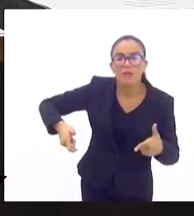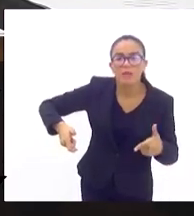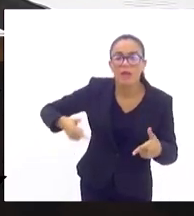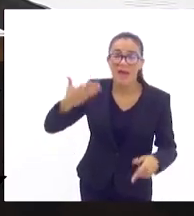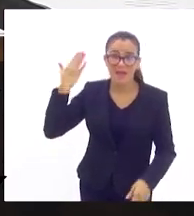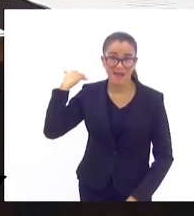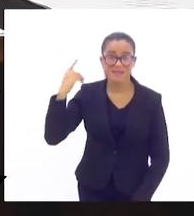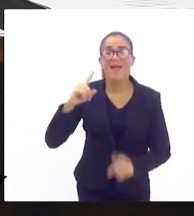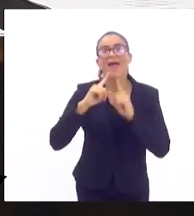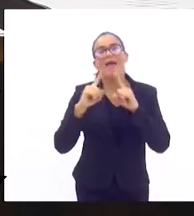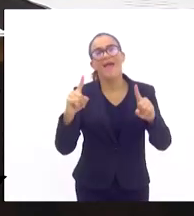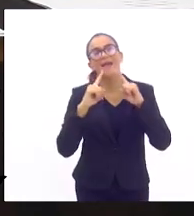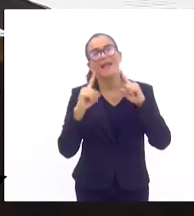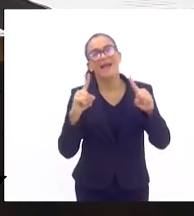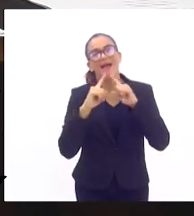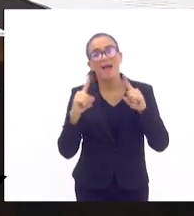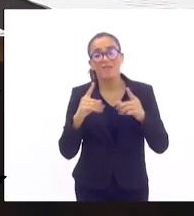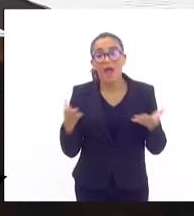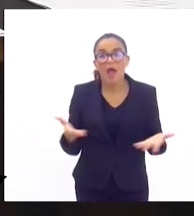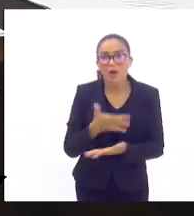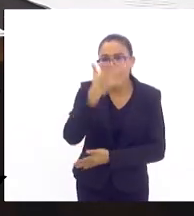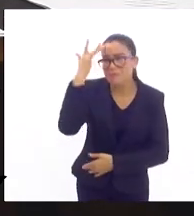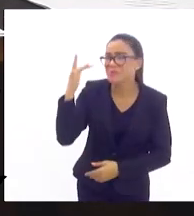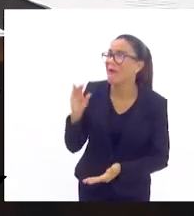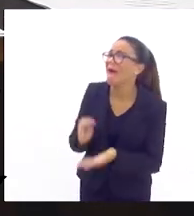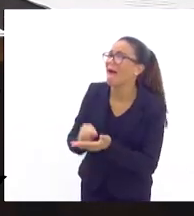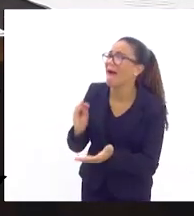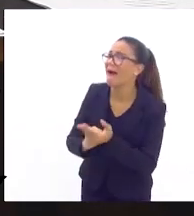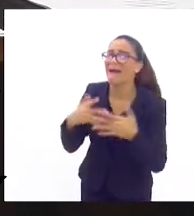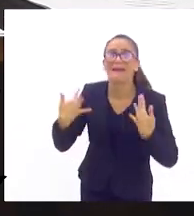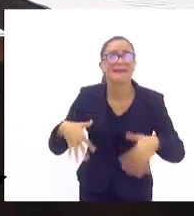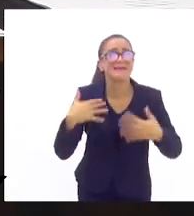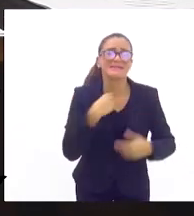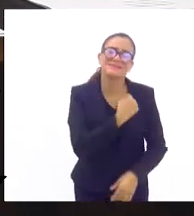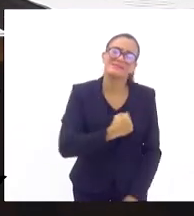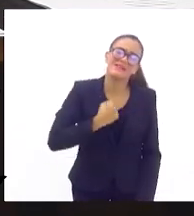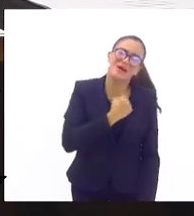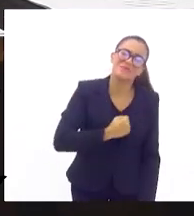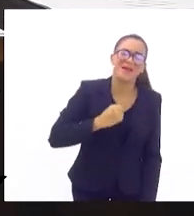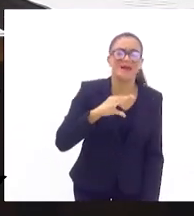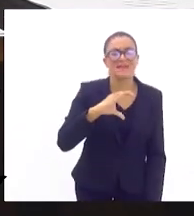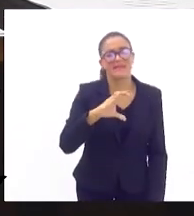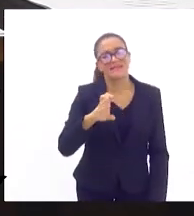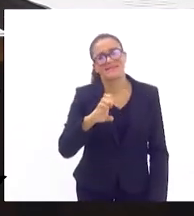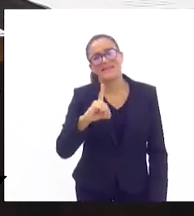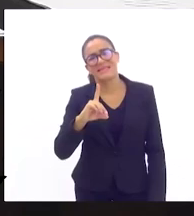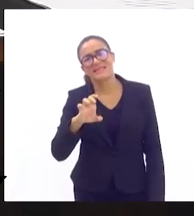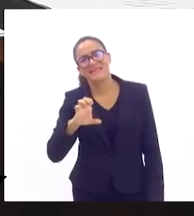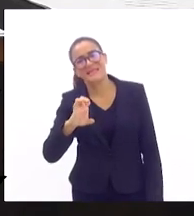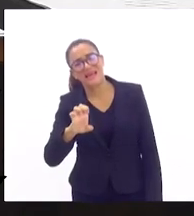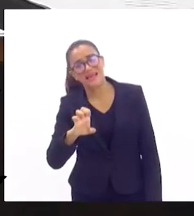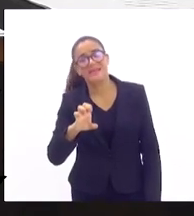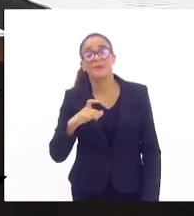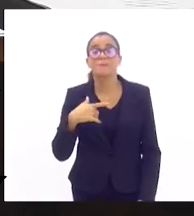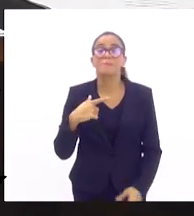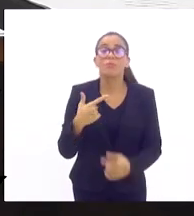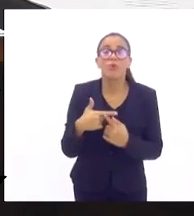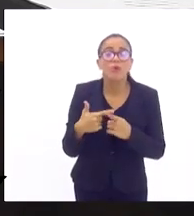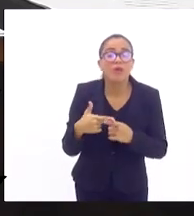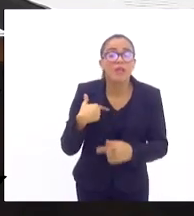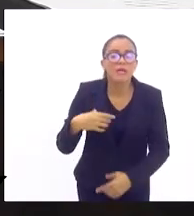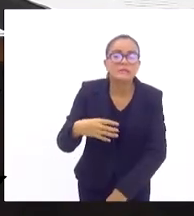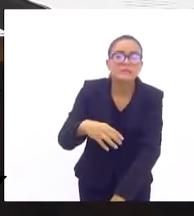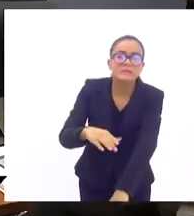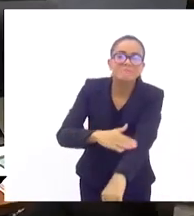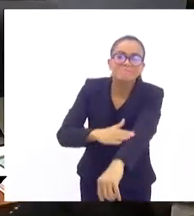reclamavam tanto da SEDAI. Hoje o povo está sentindo falta da SEDAI. Ah, que saudade faz a SEDAI. Porque está vendo de perto a realidade. Está